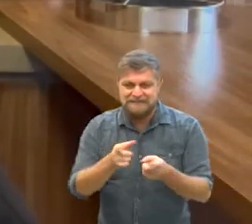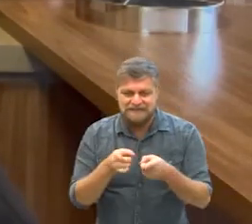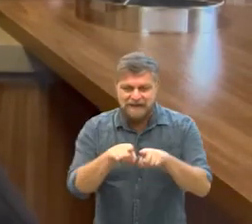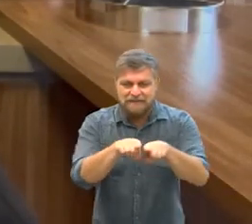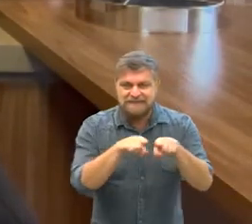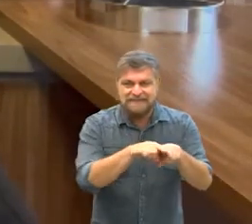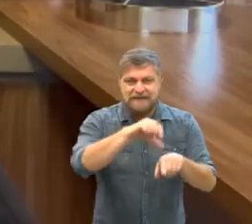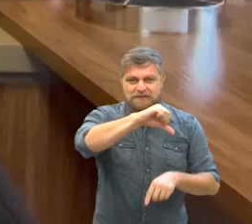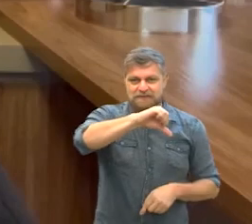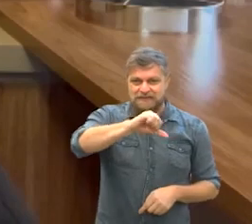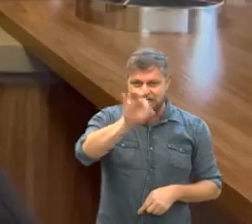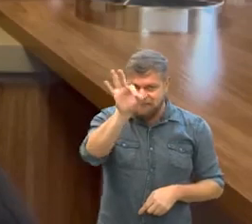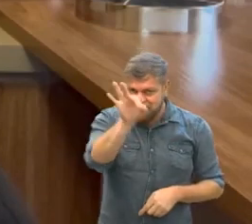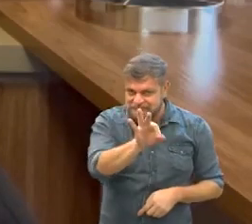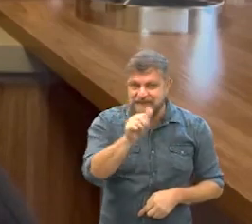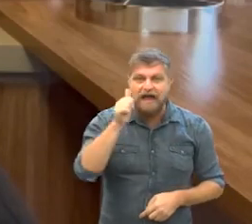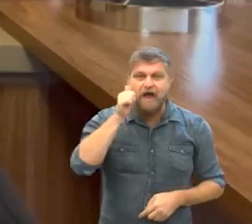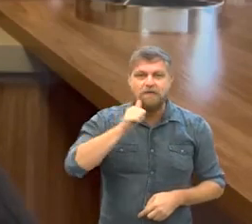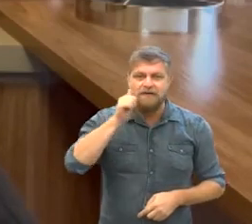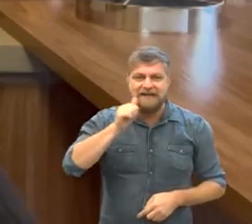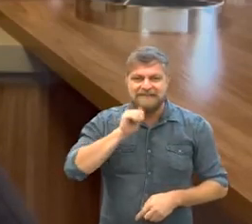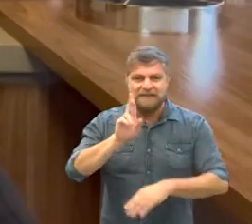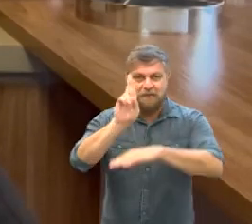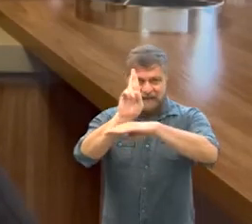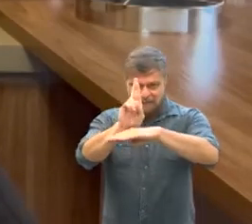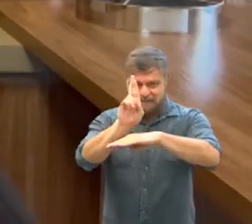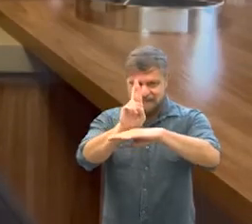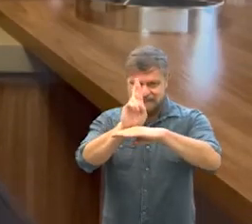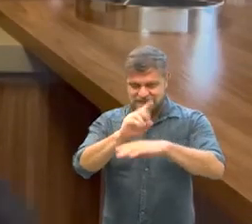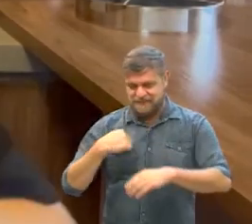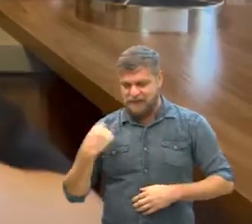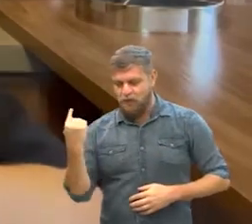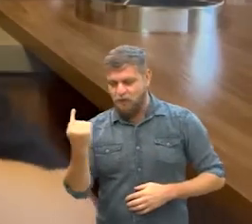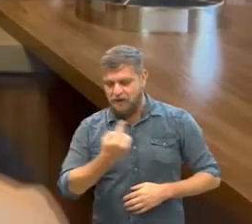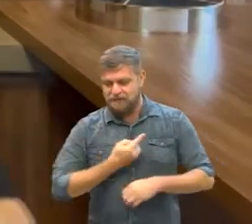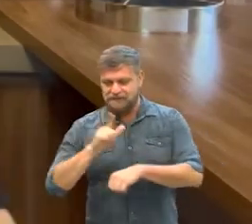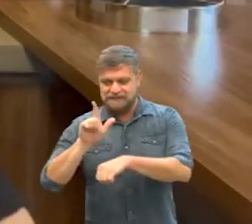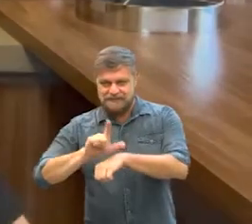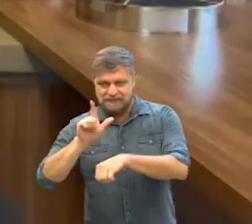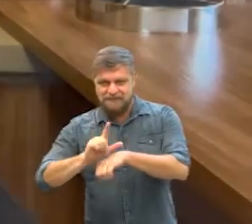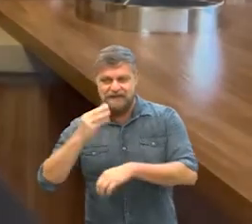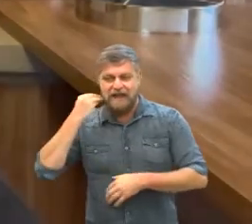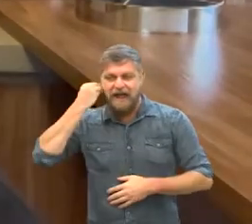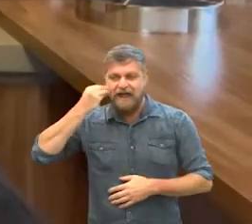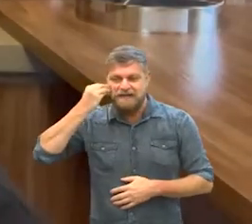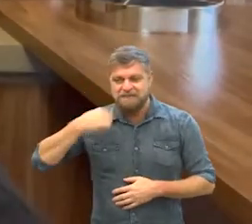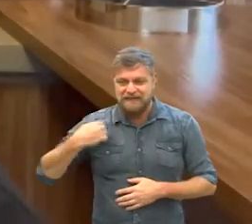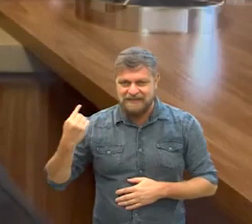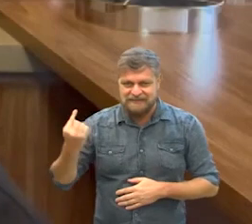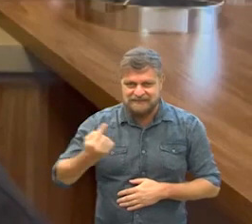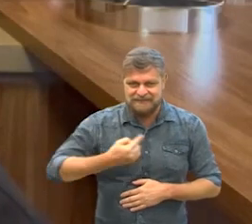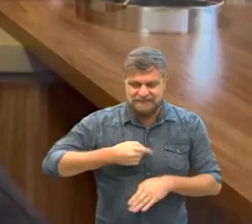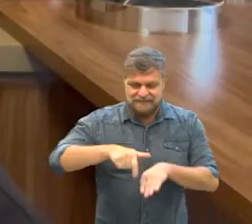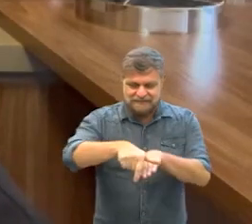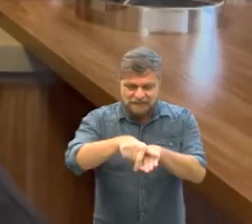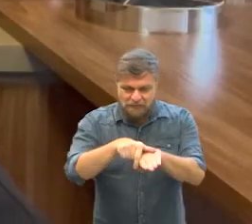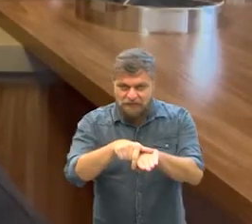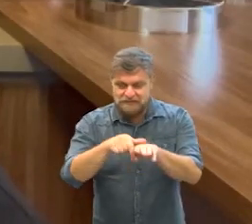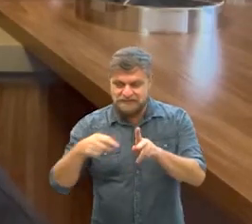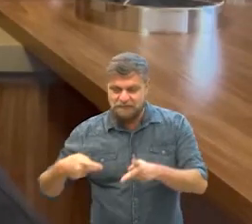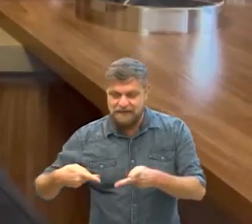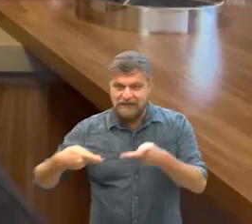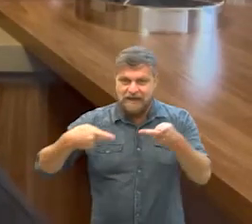que são 99% são mulheres que nos representam, que fazem a experiência QV, né, que fazem toda